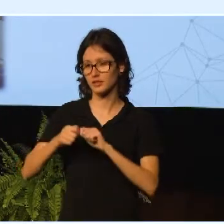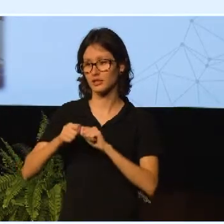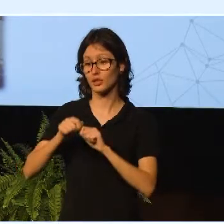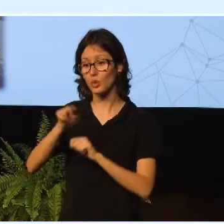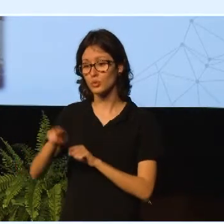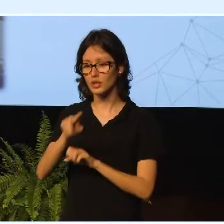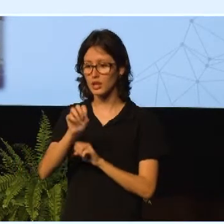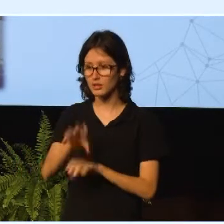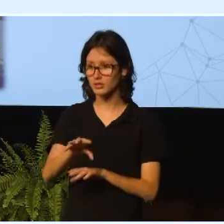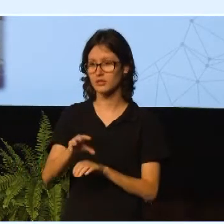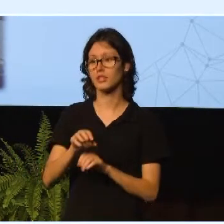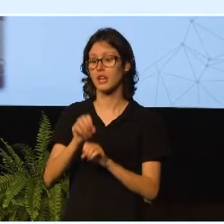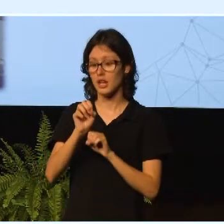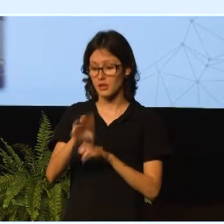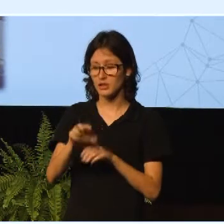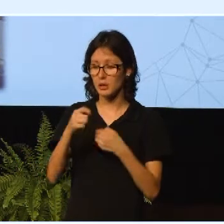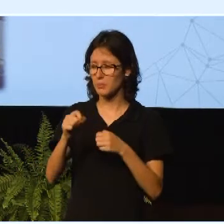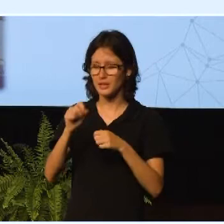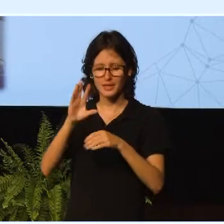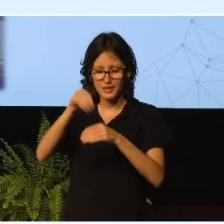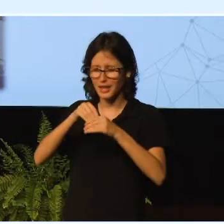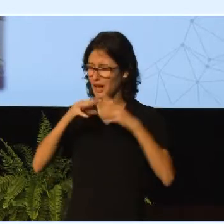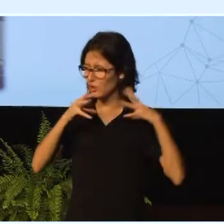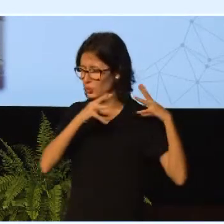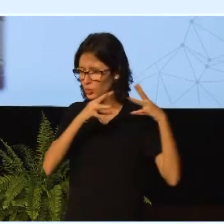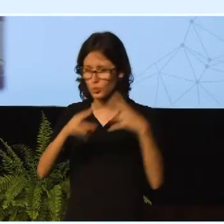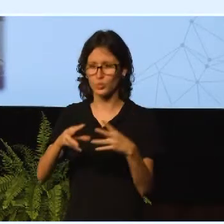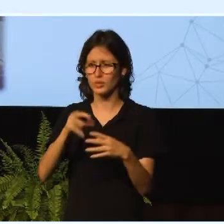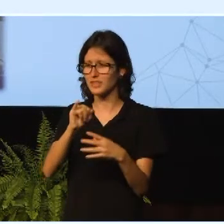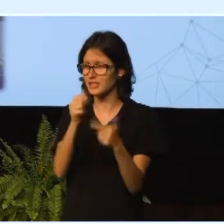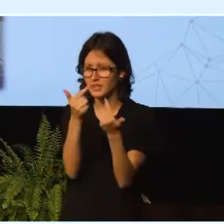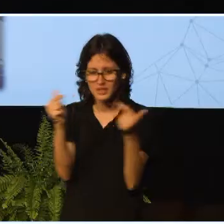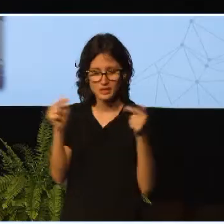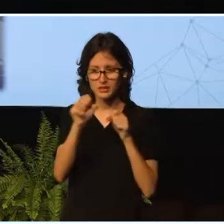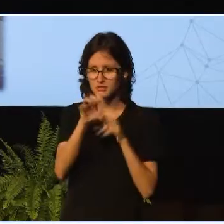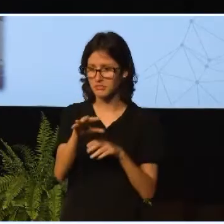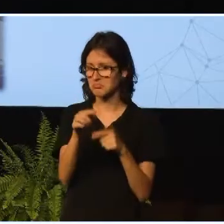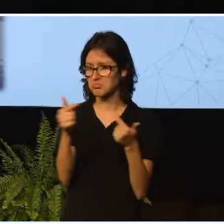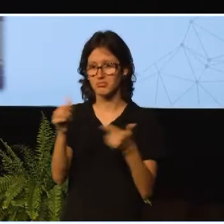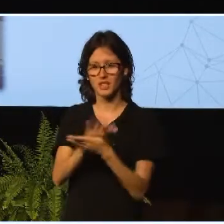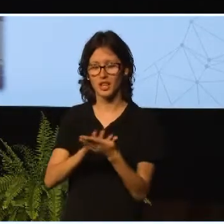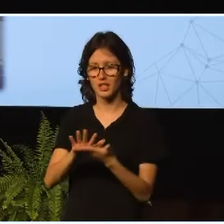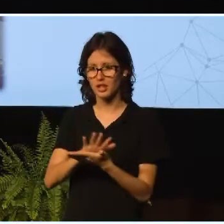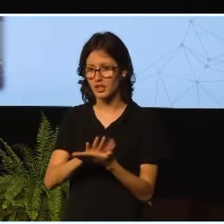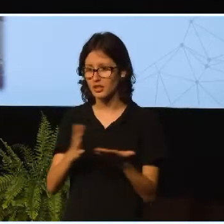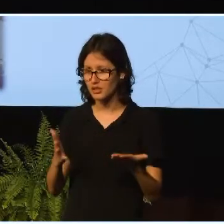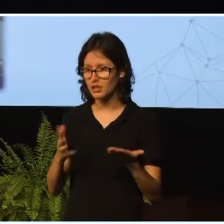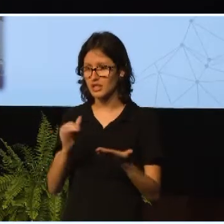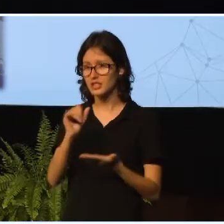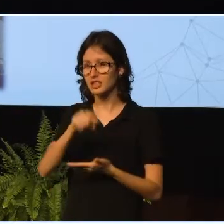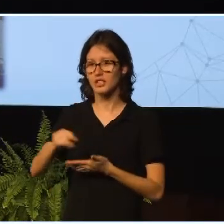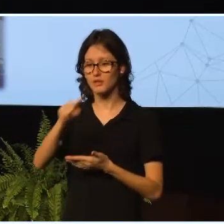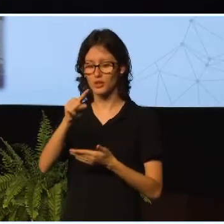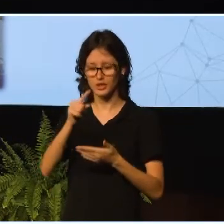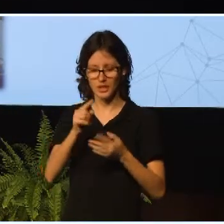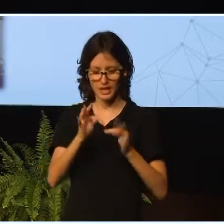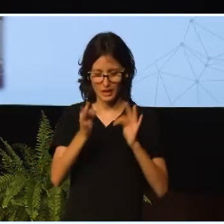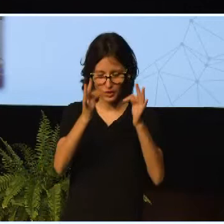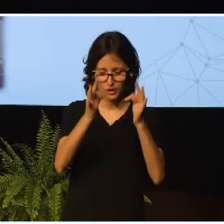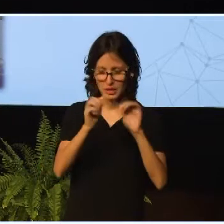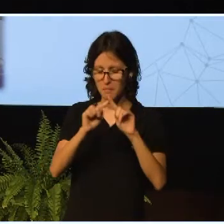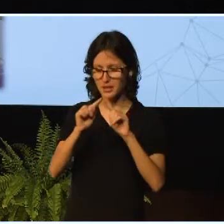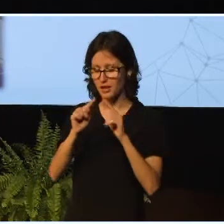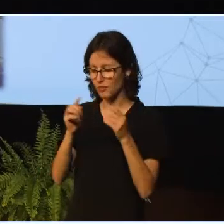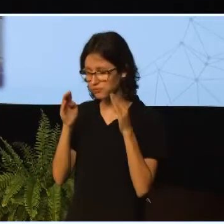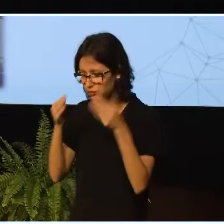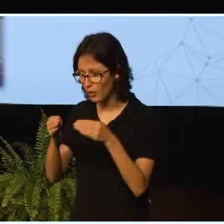da educação. A educação ela tem que permear tudo. Sem educação, não tem mais nada. Se você desenvolver tecnologia e não